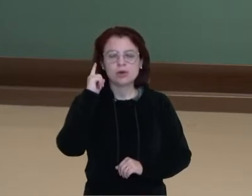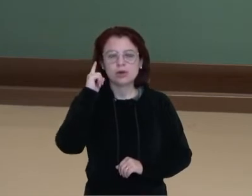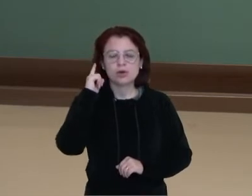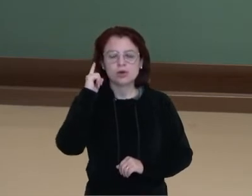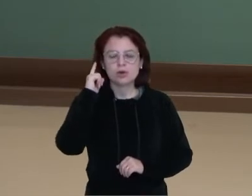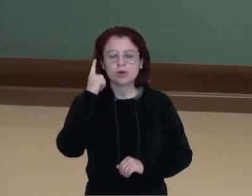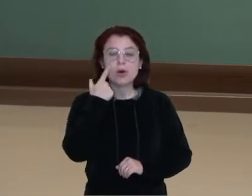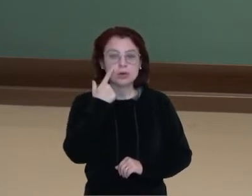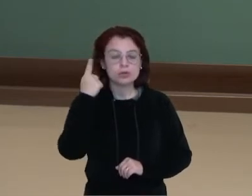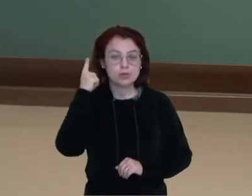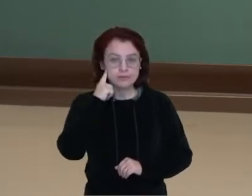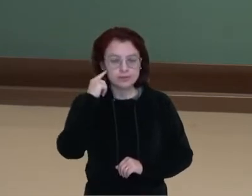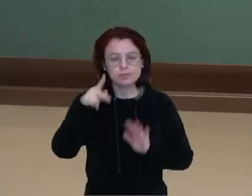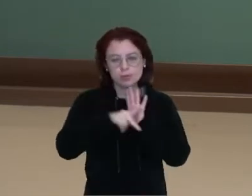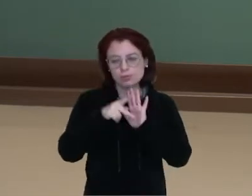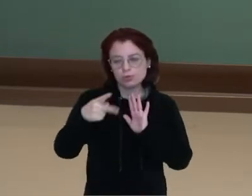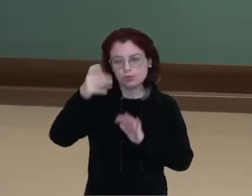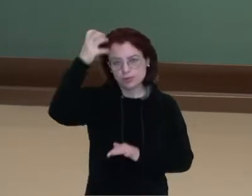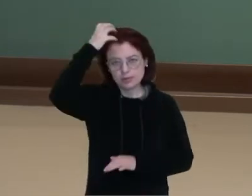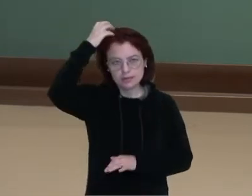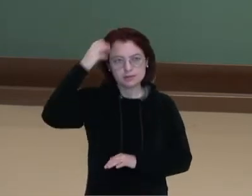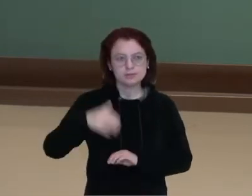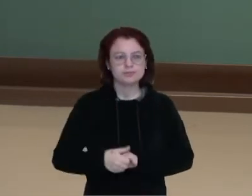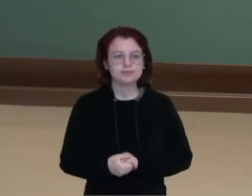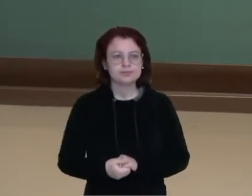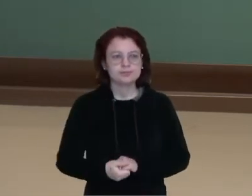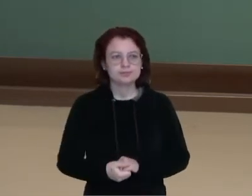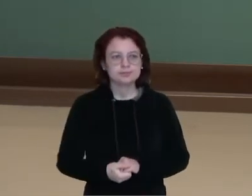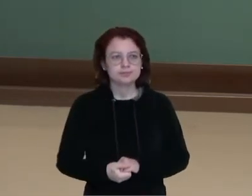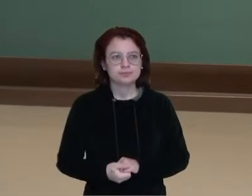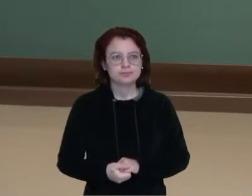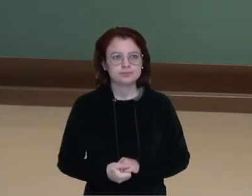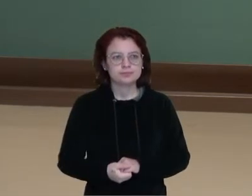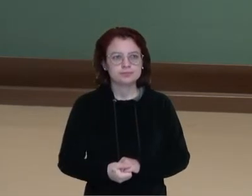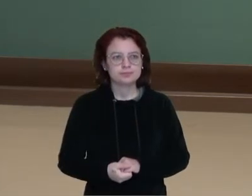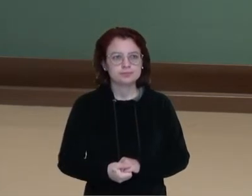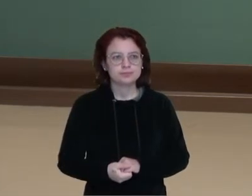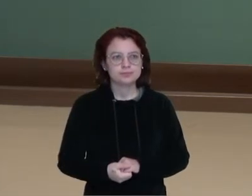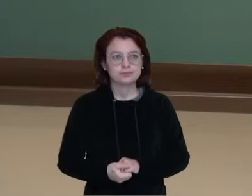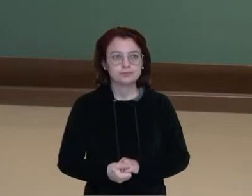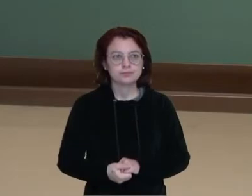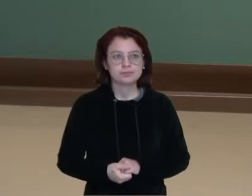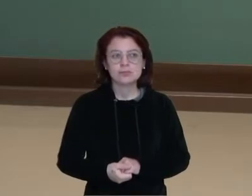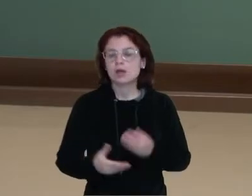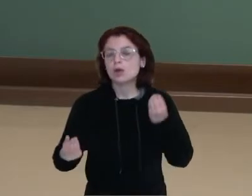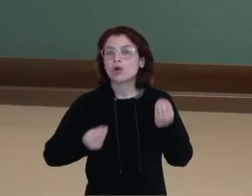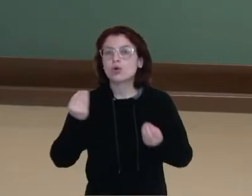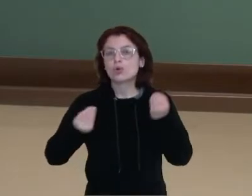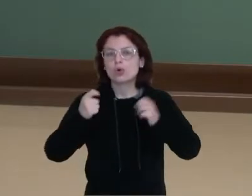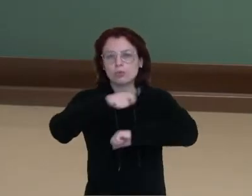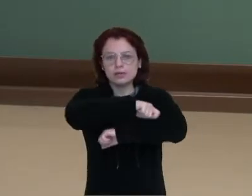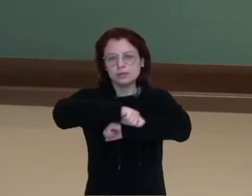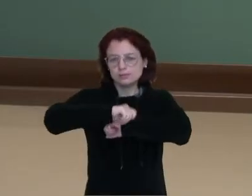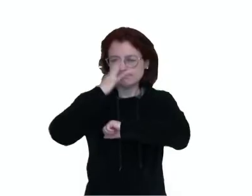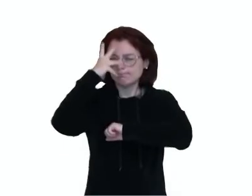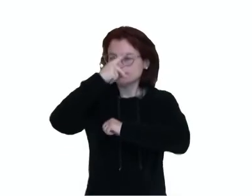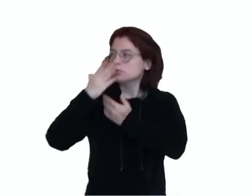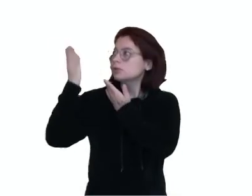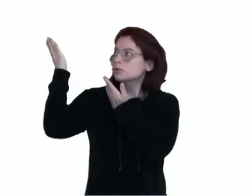do rei aí, nessa ideia do Império Persa aí. Certo? Arquitetura persa, olha que coisa linda